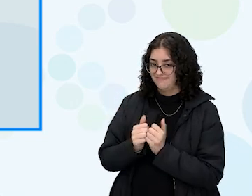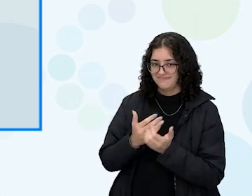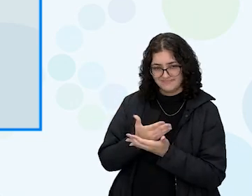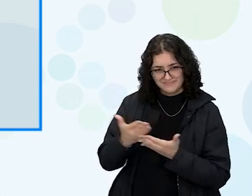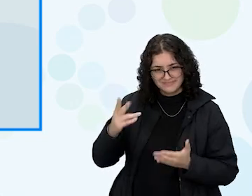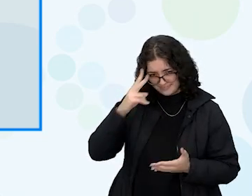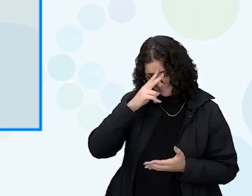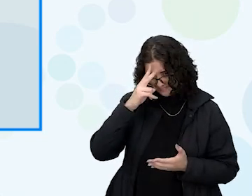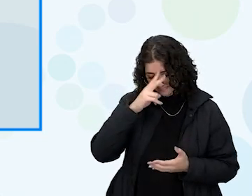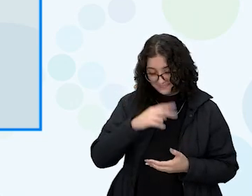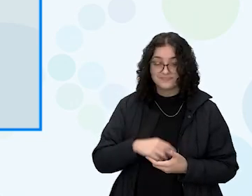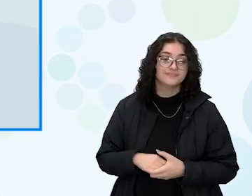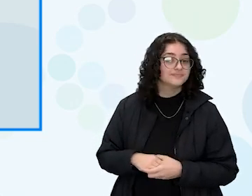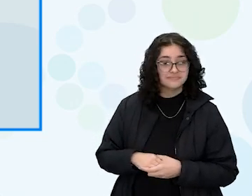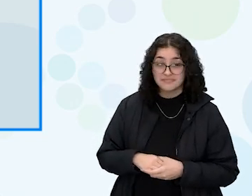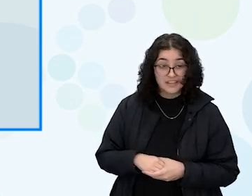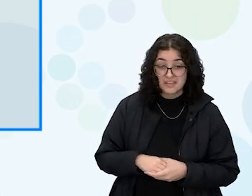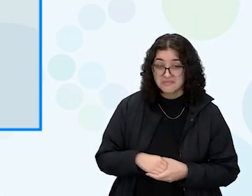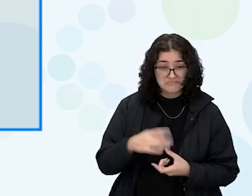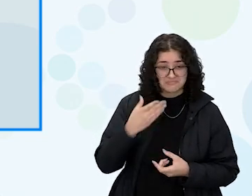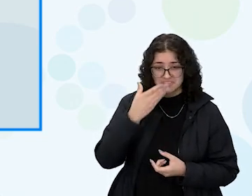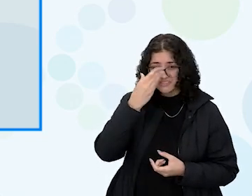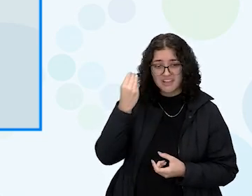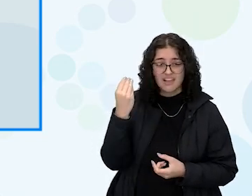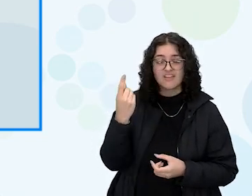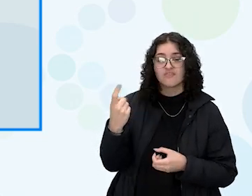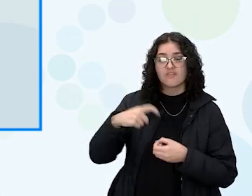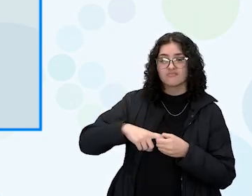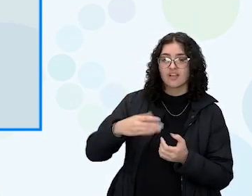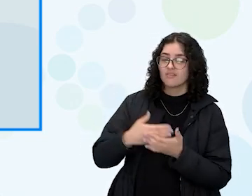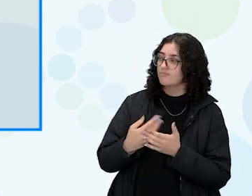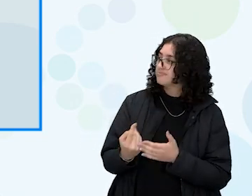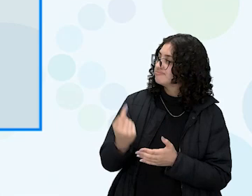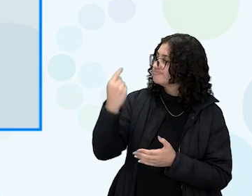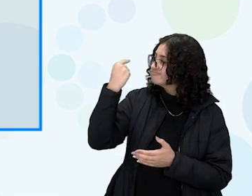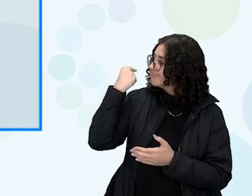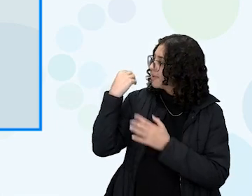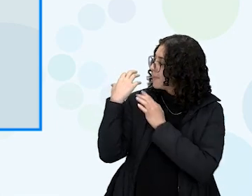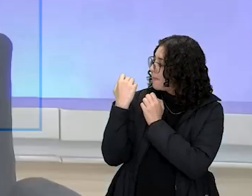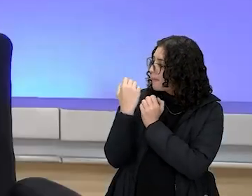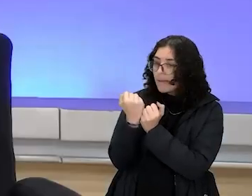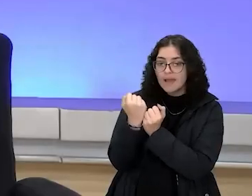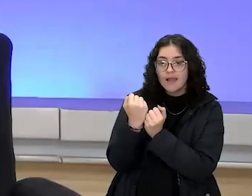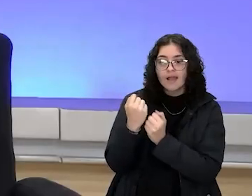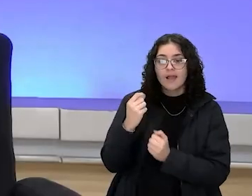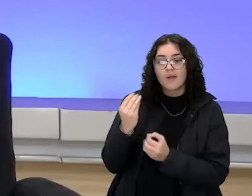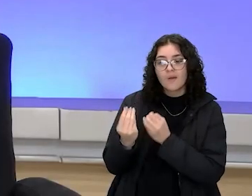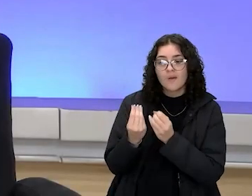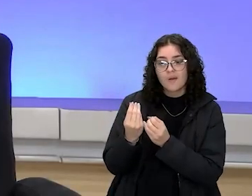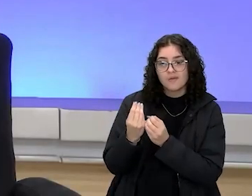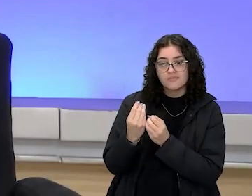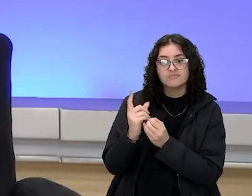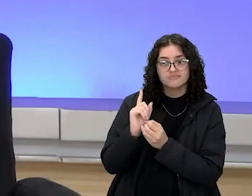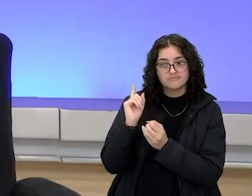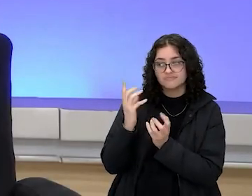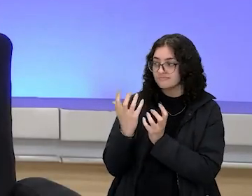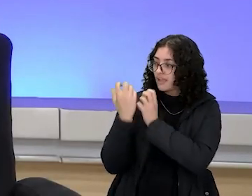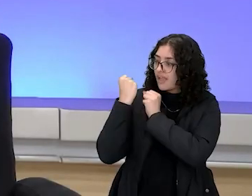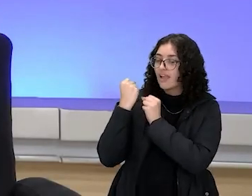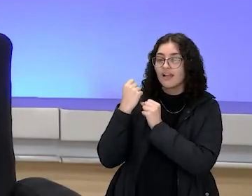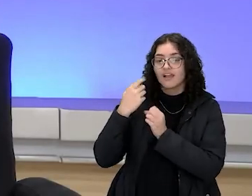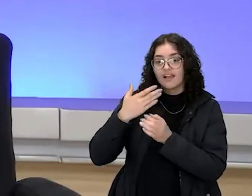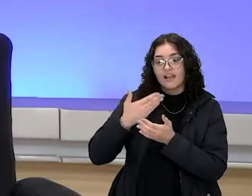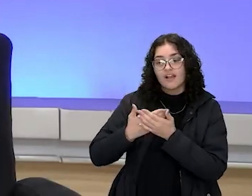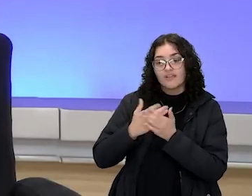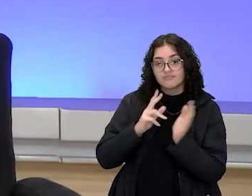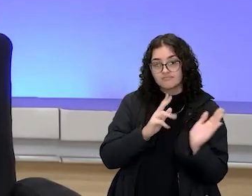estão lembrados? Se não, volta lá nas aulas anteriores e dá uma busca lá para vocês assistirem lá pelo menos o pedaço